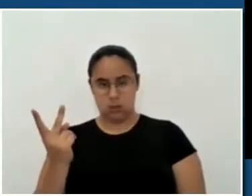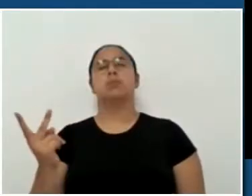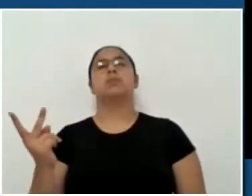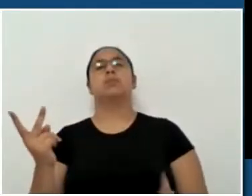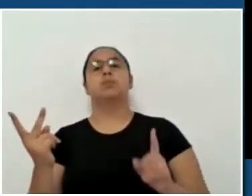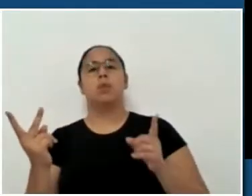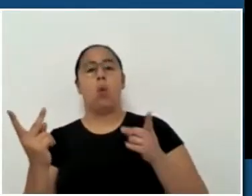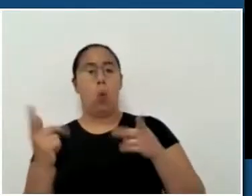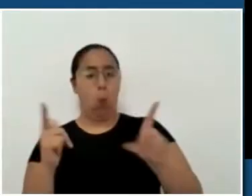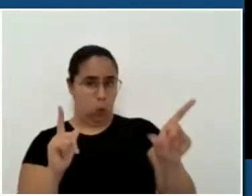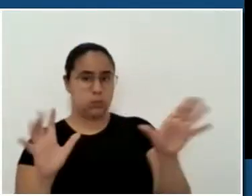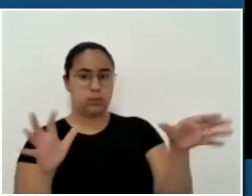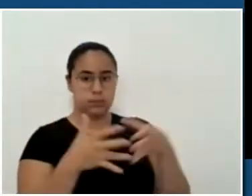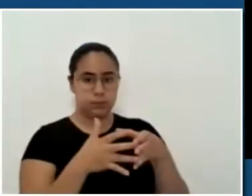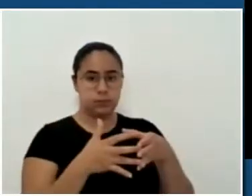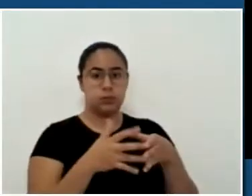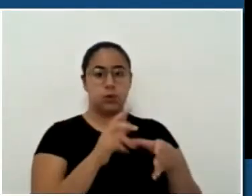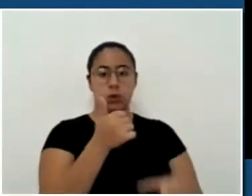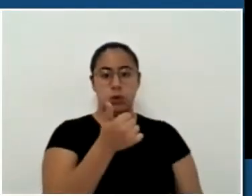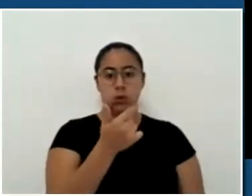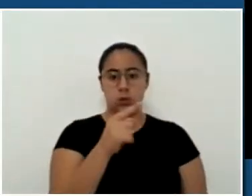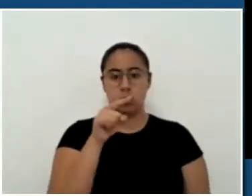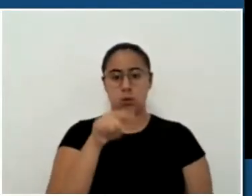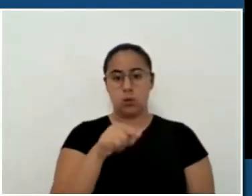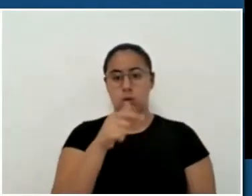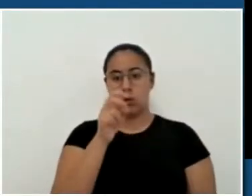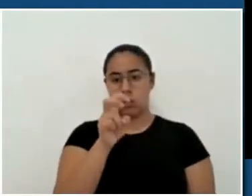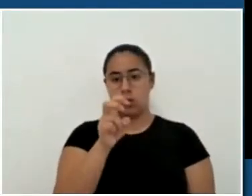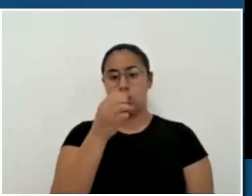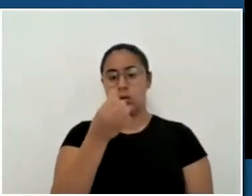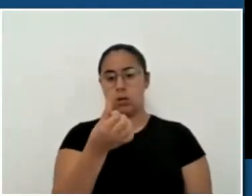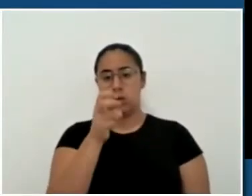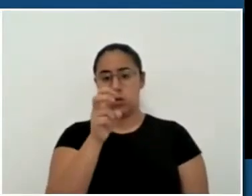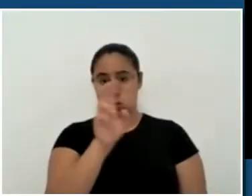12.565 irmãos, e pessoas controles, mostrando o